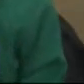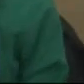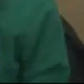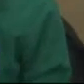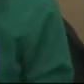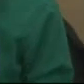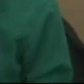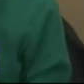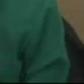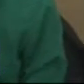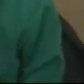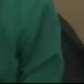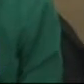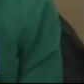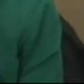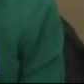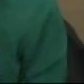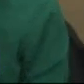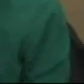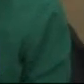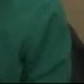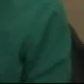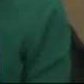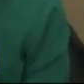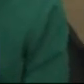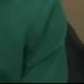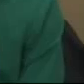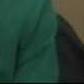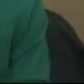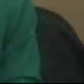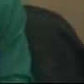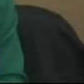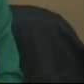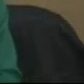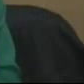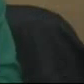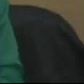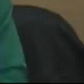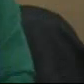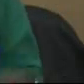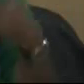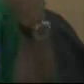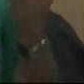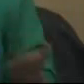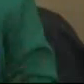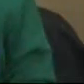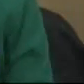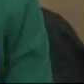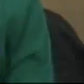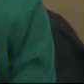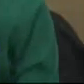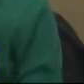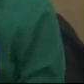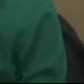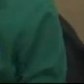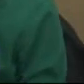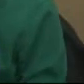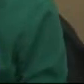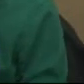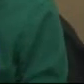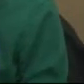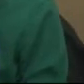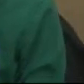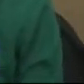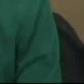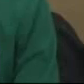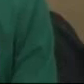também quero cumprimentar o secretário Marcelo Cog, né, pelo trabalho que ele está desenvolvendo, pelo que ele colocou sobre os